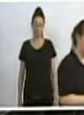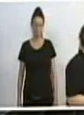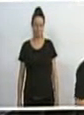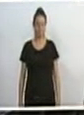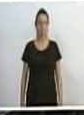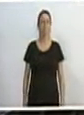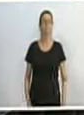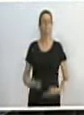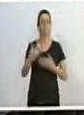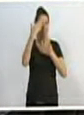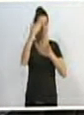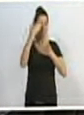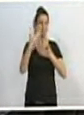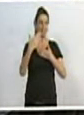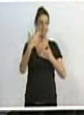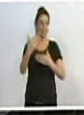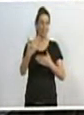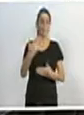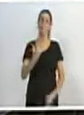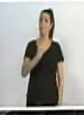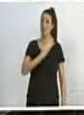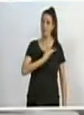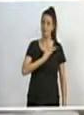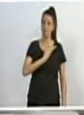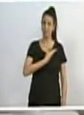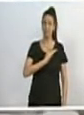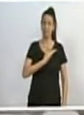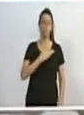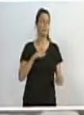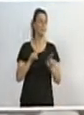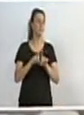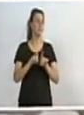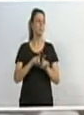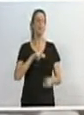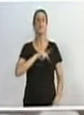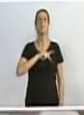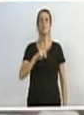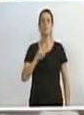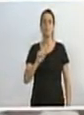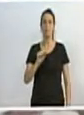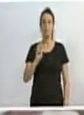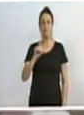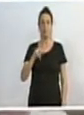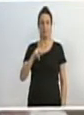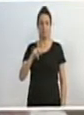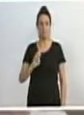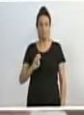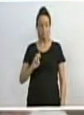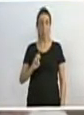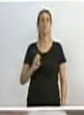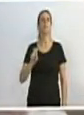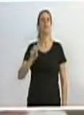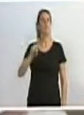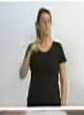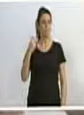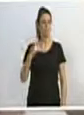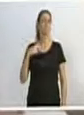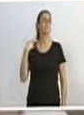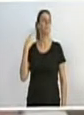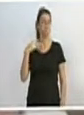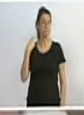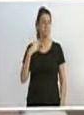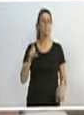Muito obrigado, amigo e presidente da AMP, Carlos Braga Miller, ex-vereador, ex-presidente desta